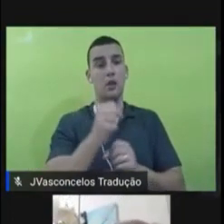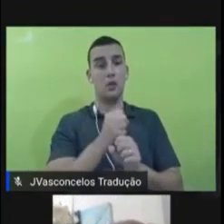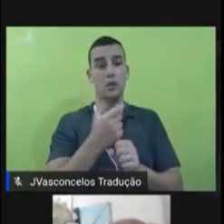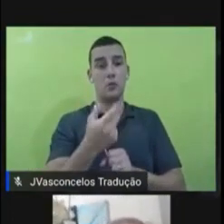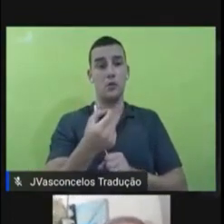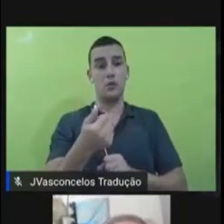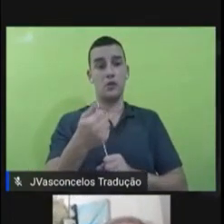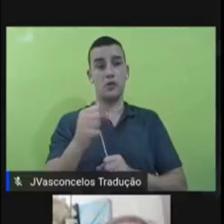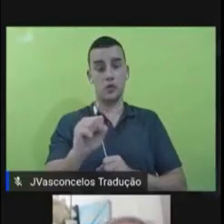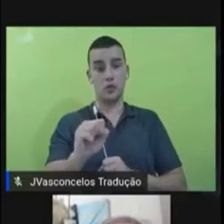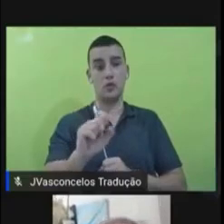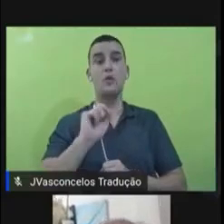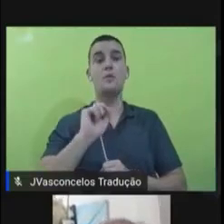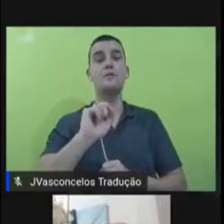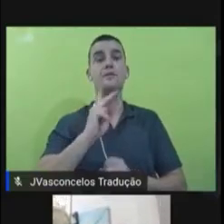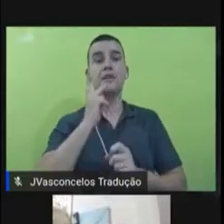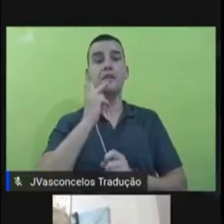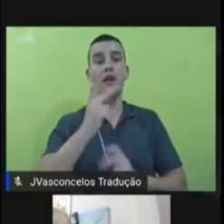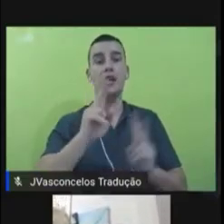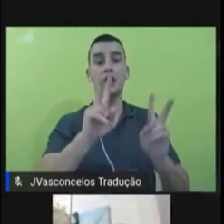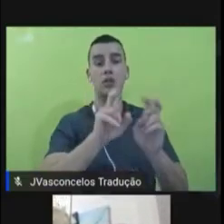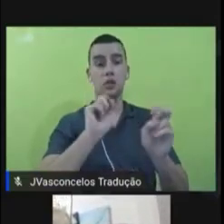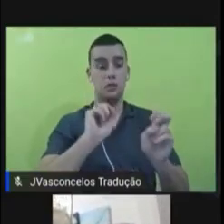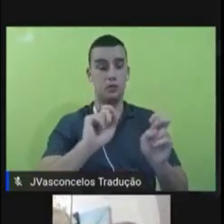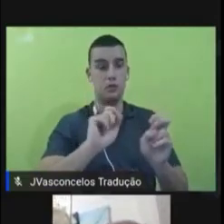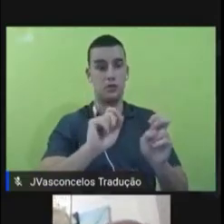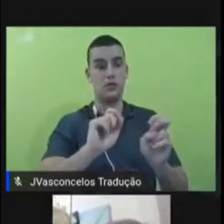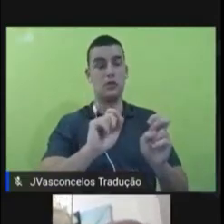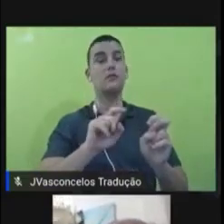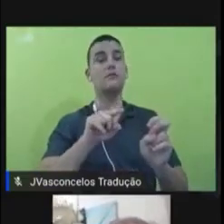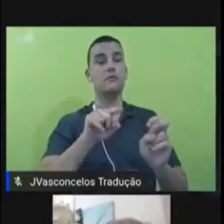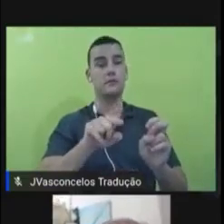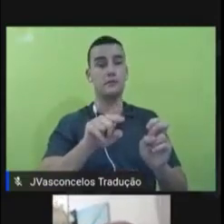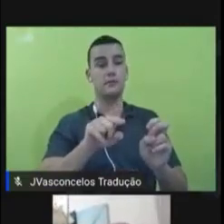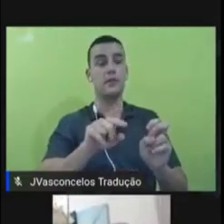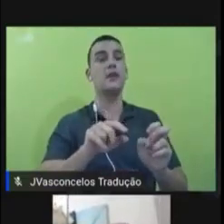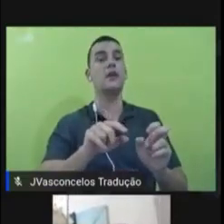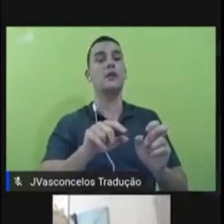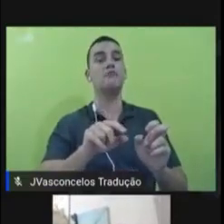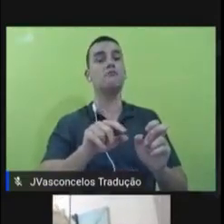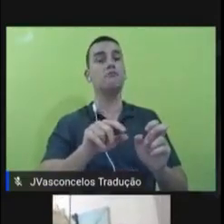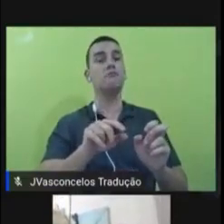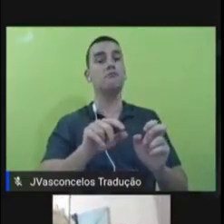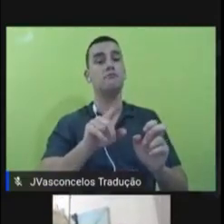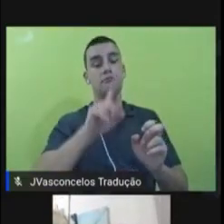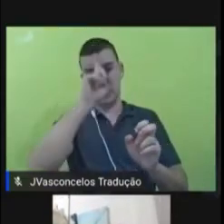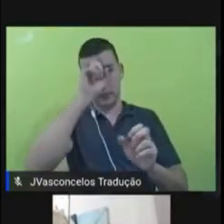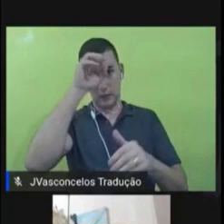do atendimento em classe hospitalar e domiciliar, de 2018,